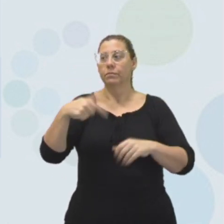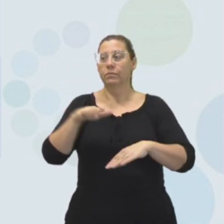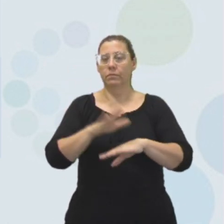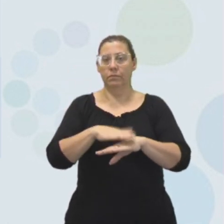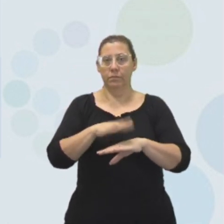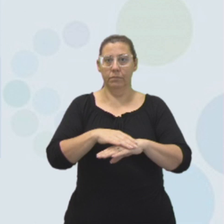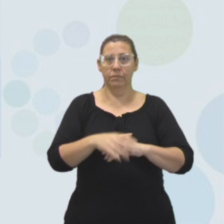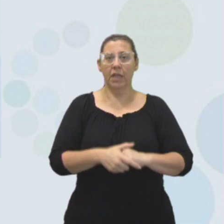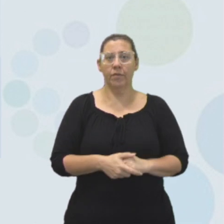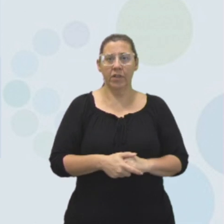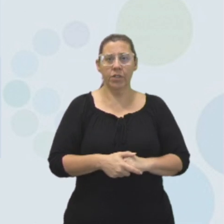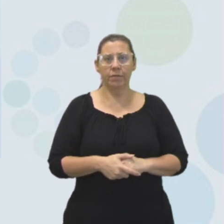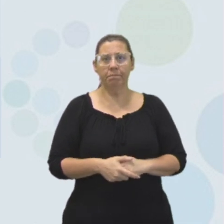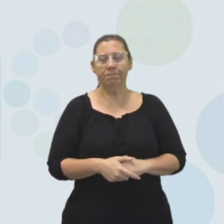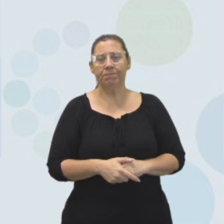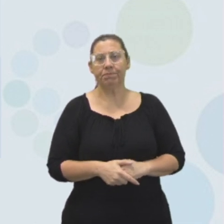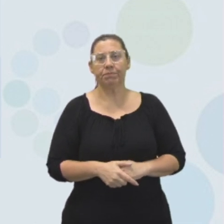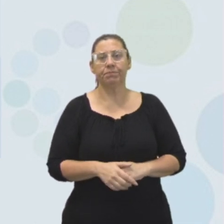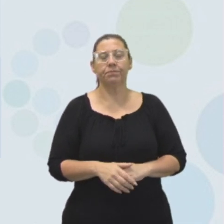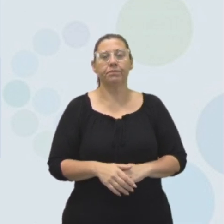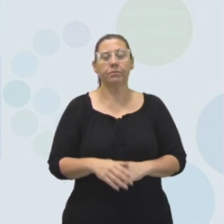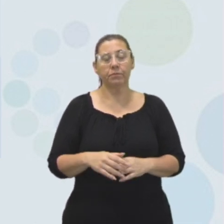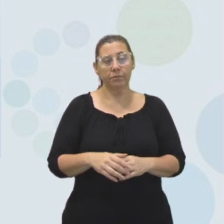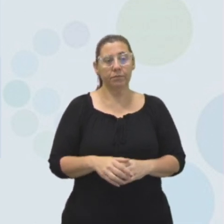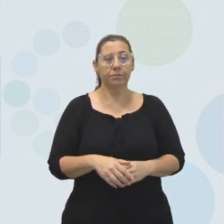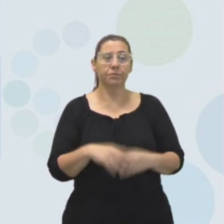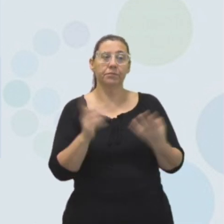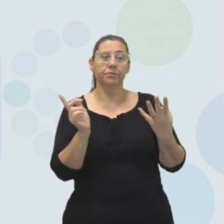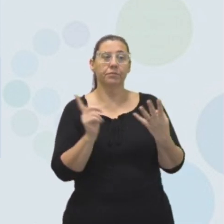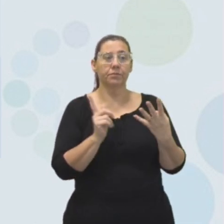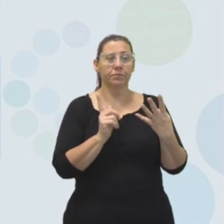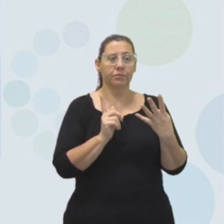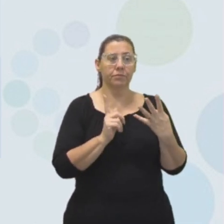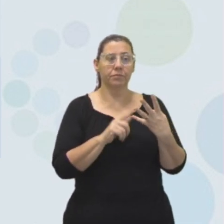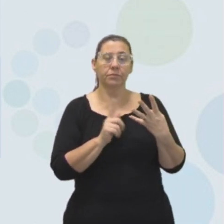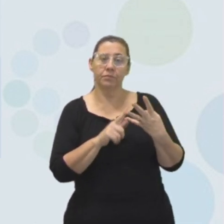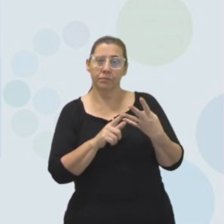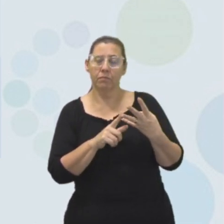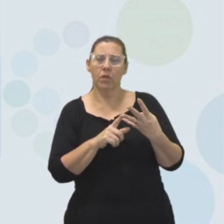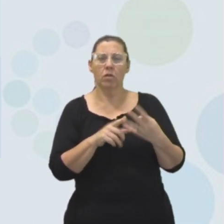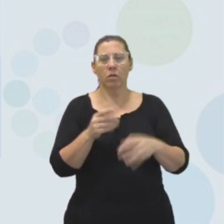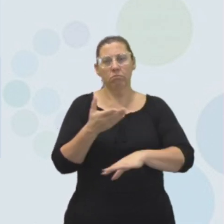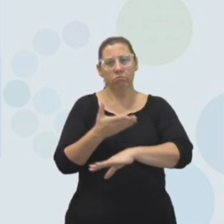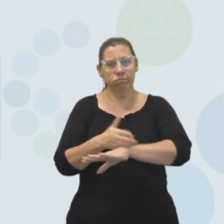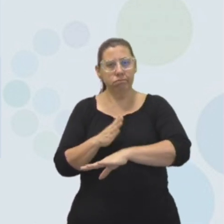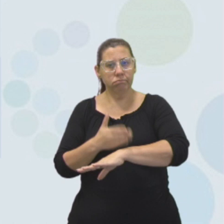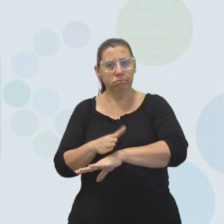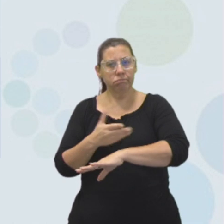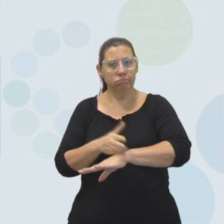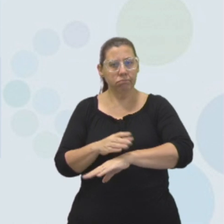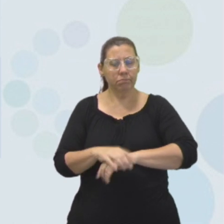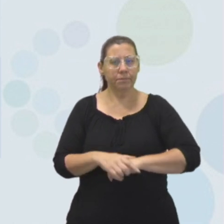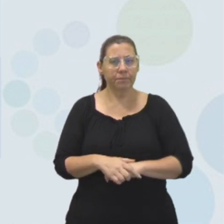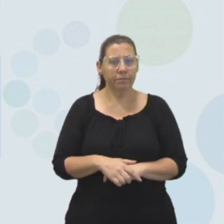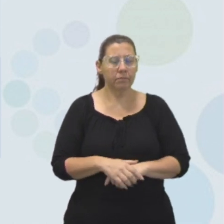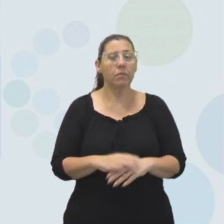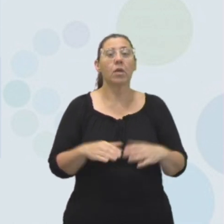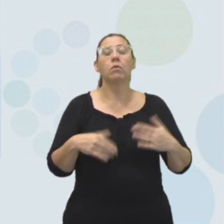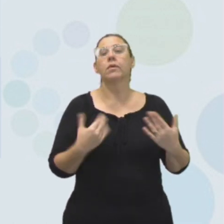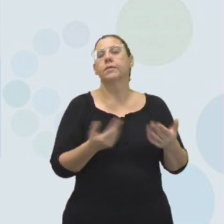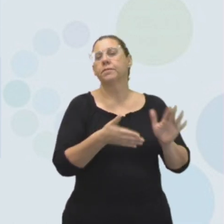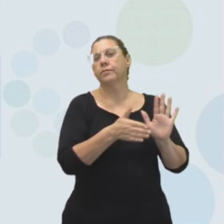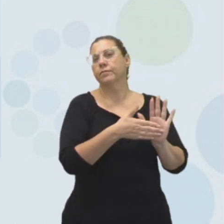tá? O próximo ponto é o vídeo como simulação. Então, quando a gente